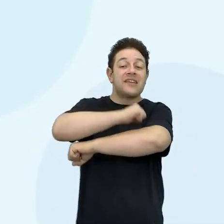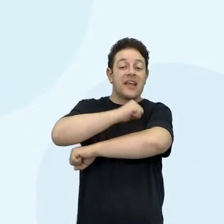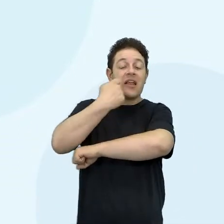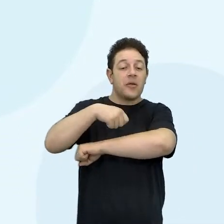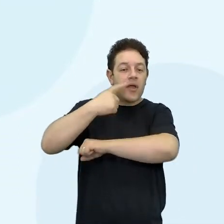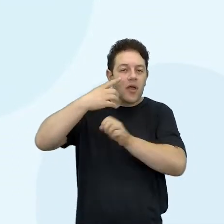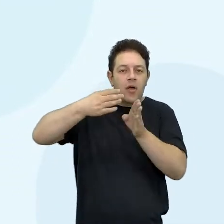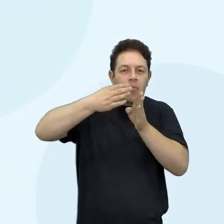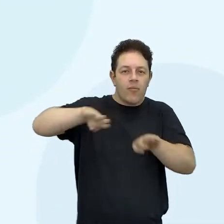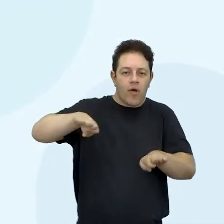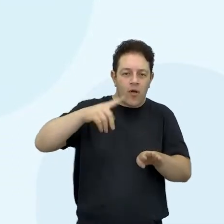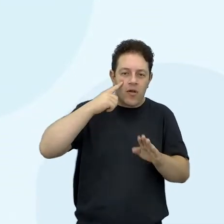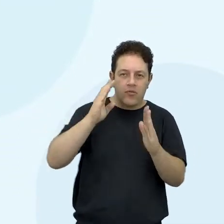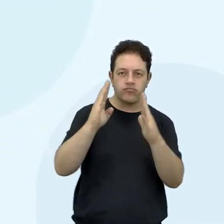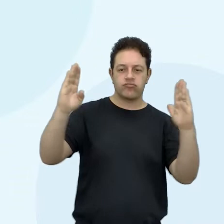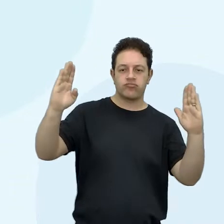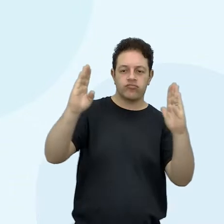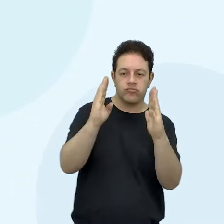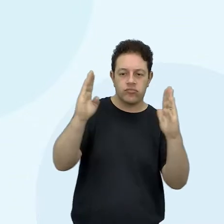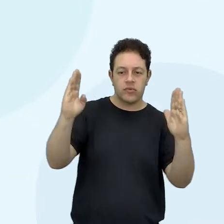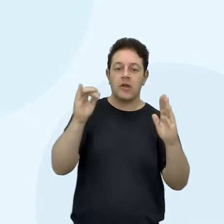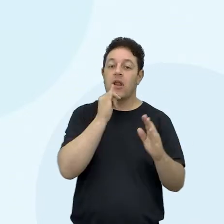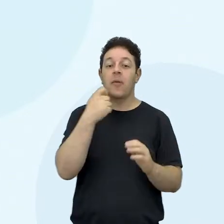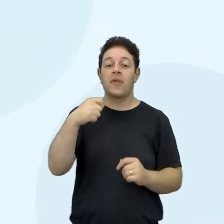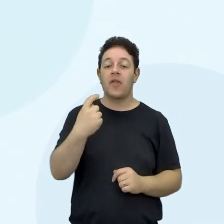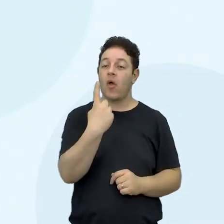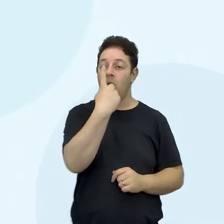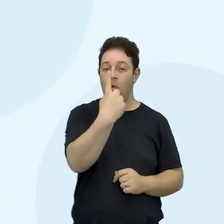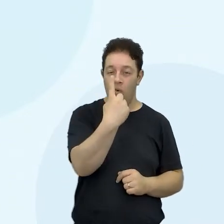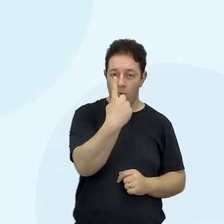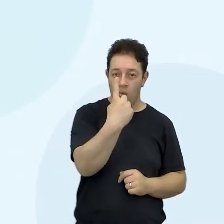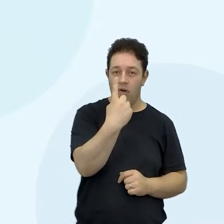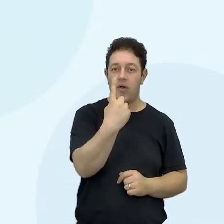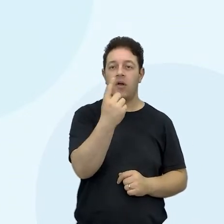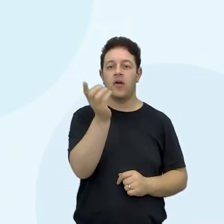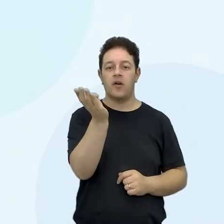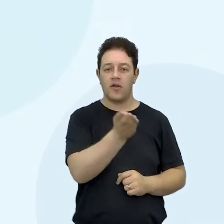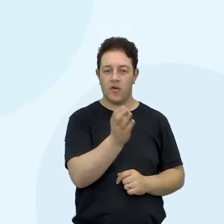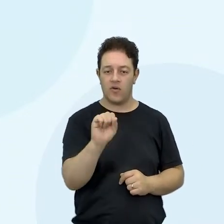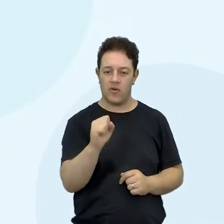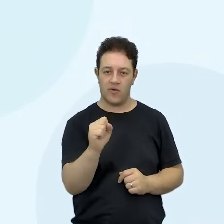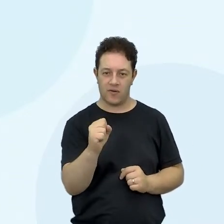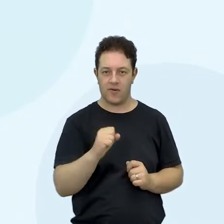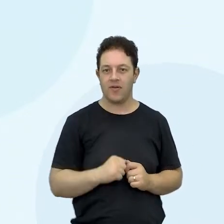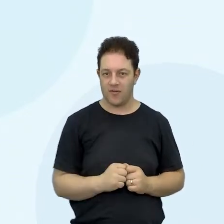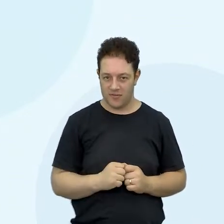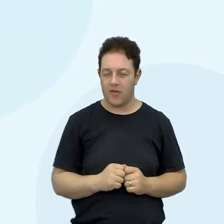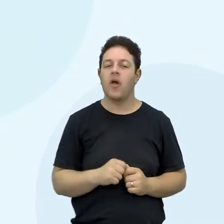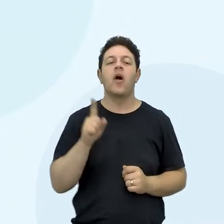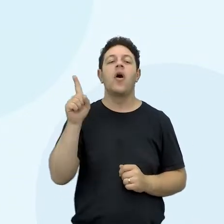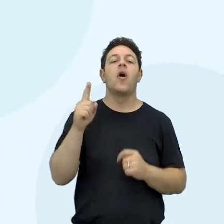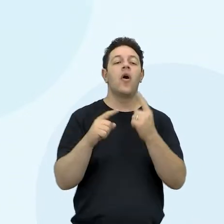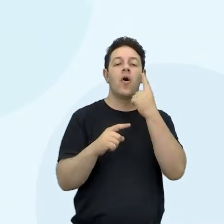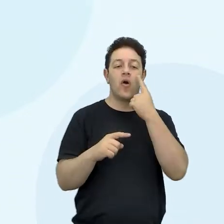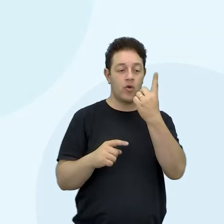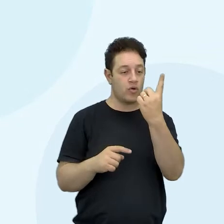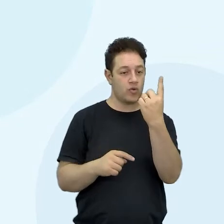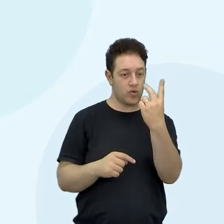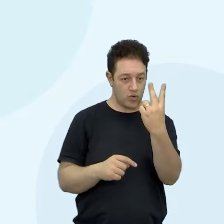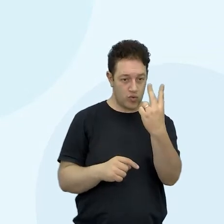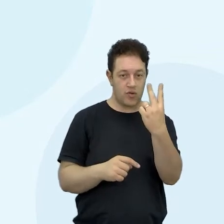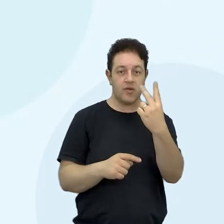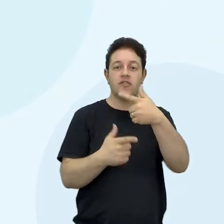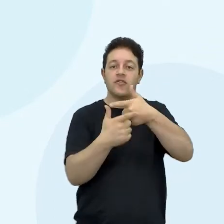está lembrado? Essa proporção deve ser de 1/8, né? E aí, 1/8 quer dizer, divide 12